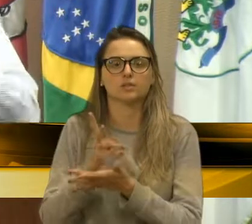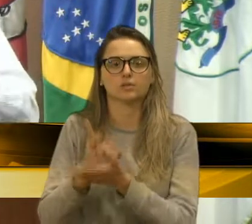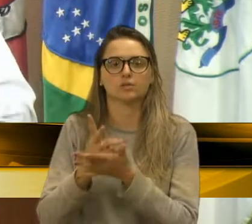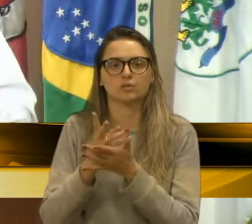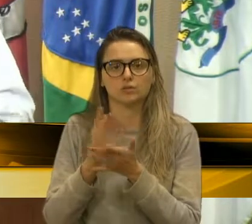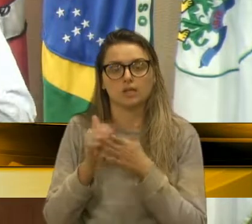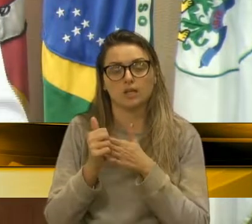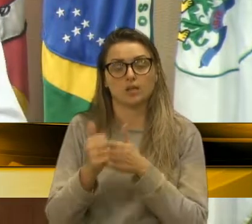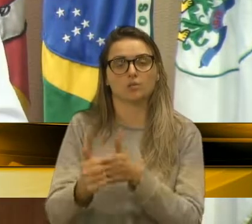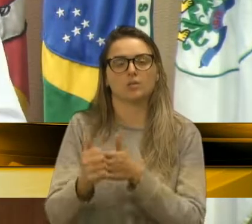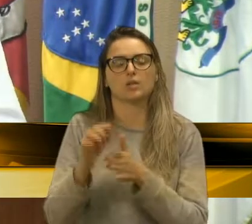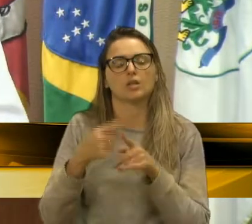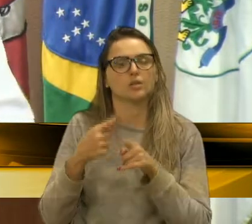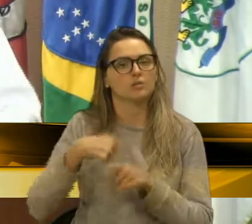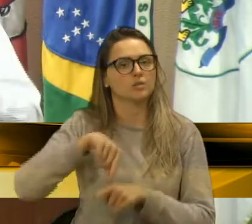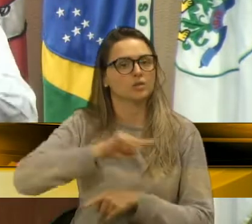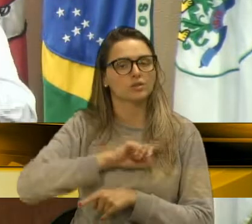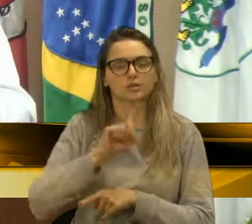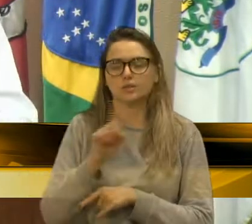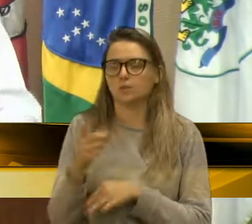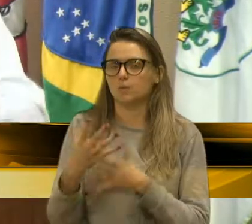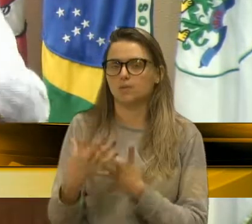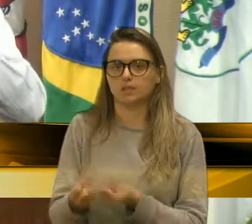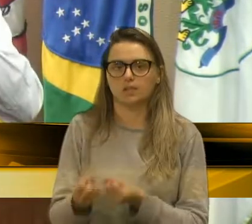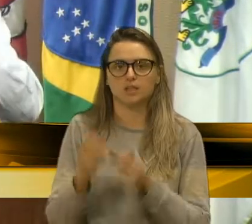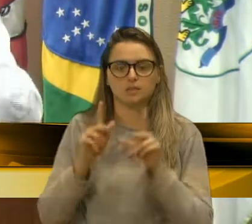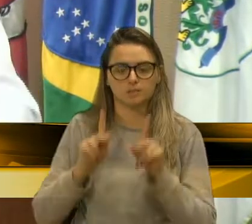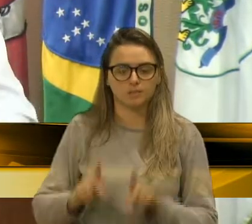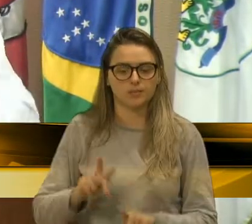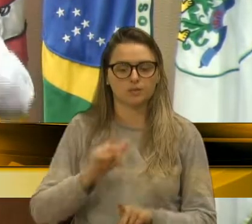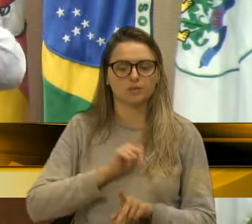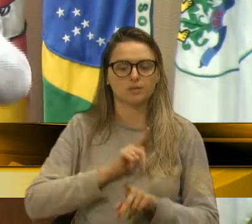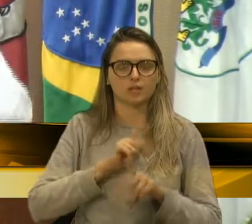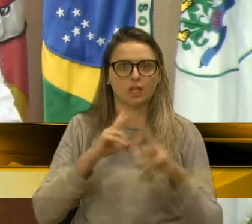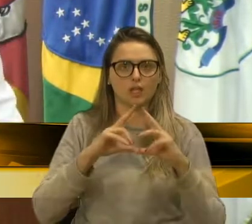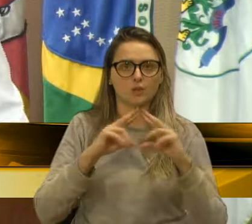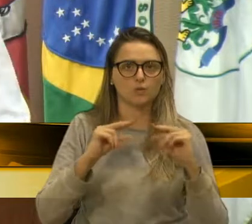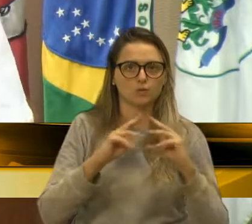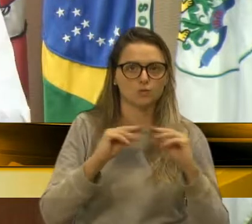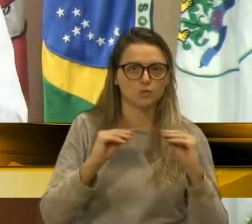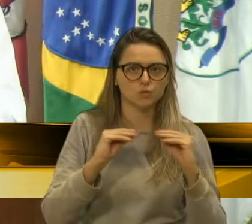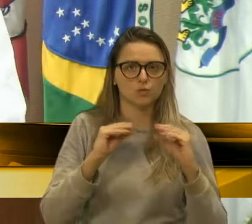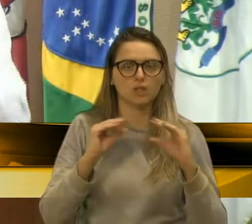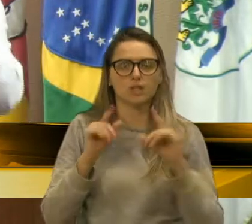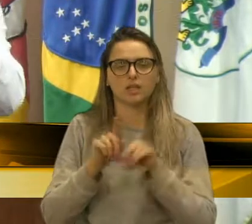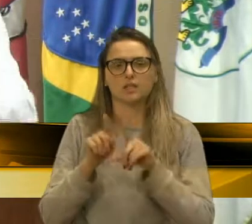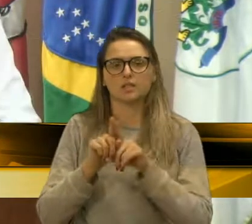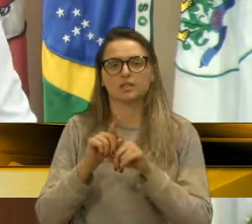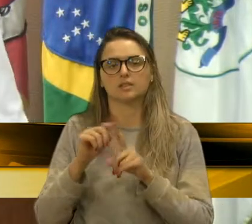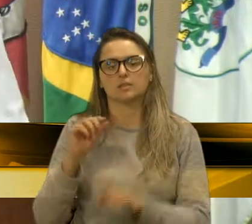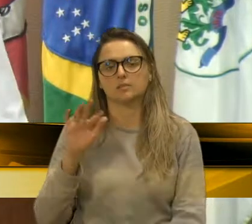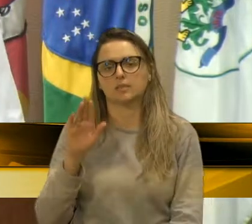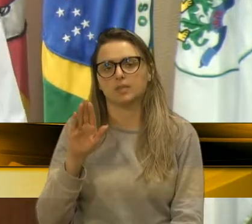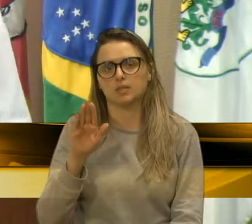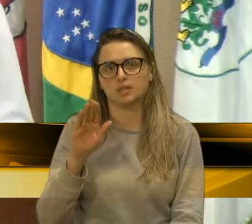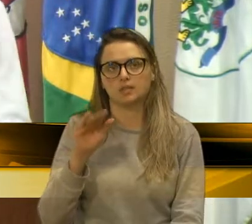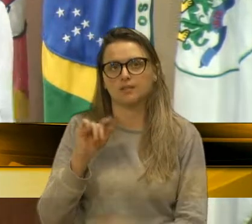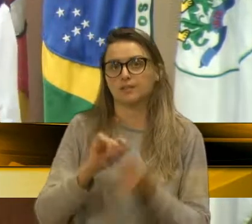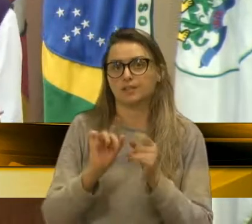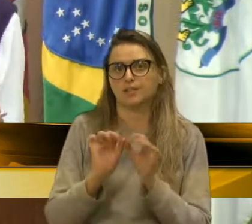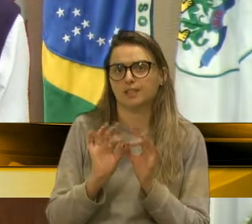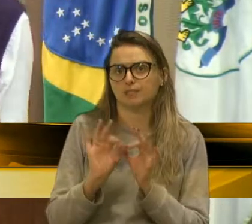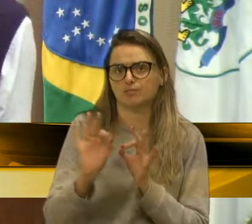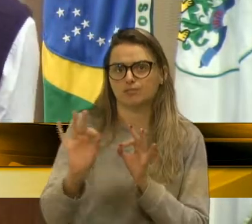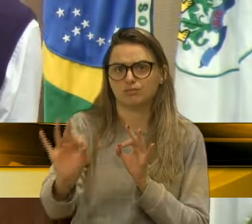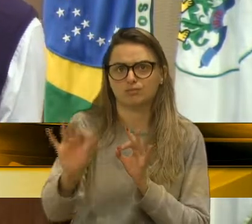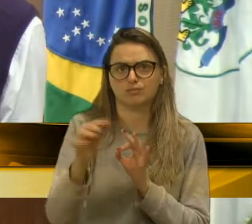porque nós não admitimos que uma pessoa tenha lá seu Fuquinha, sua Brasília, e fazer 14, 15, 16 quilômetros, porque